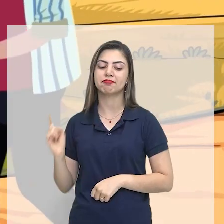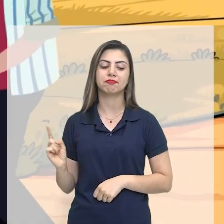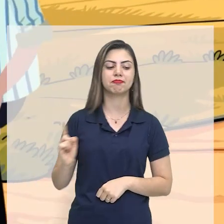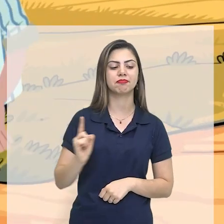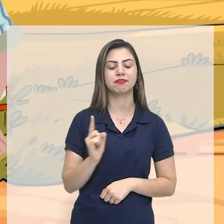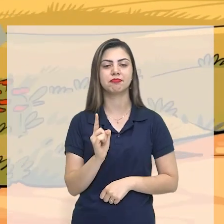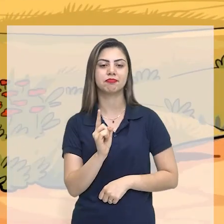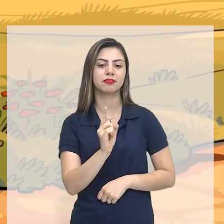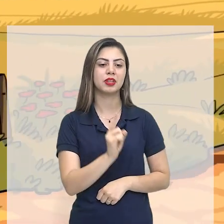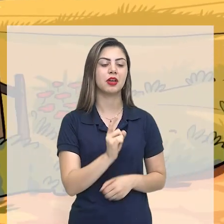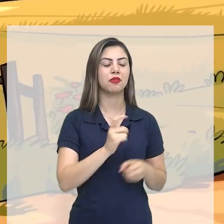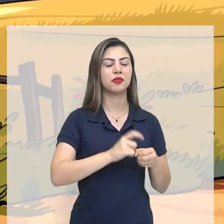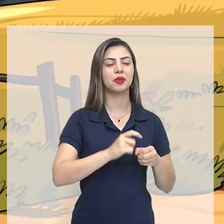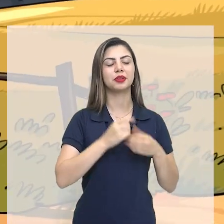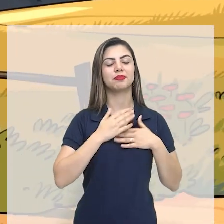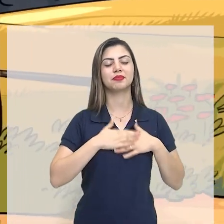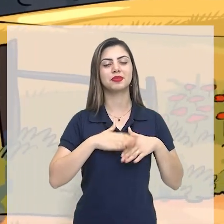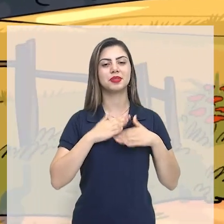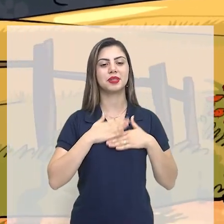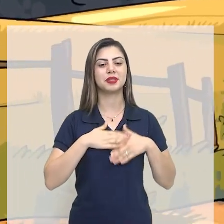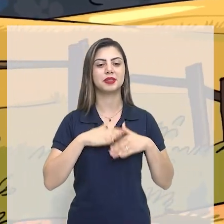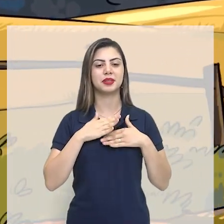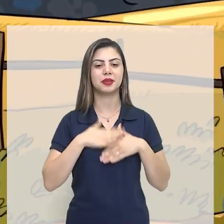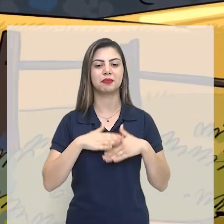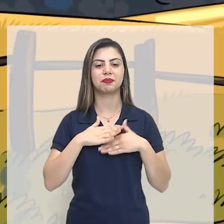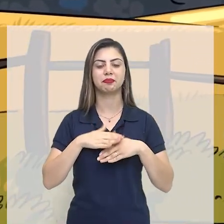trabalho pronto para descansar.